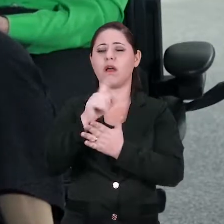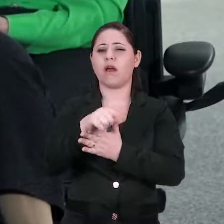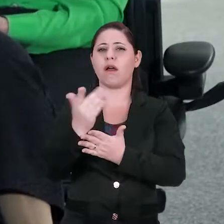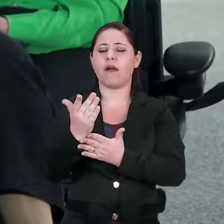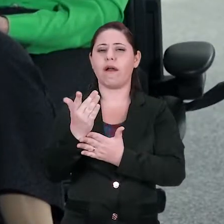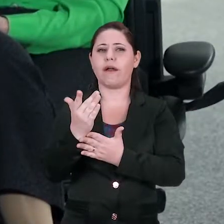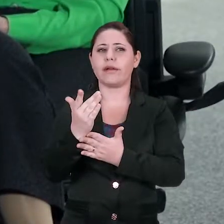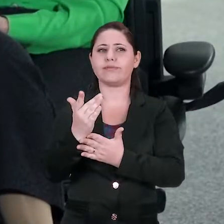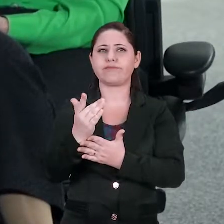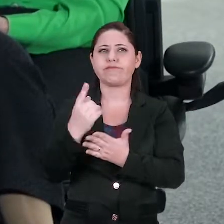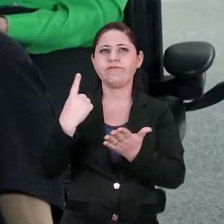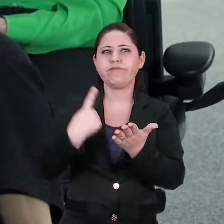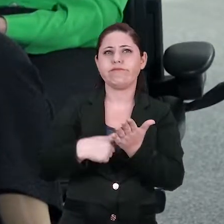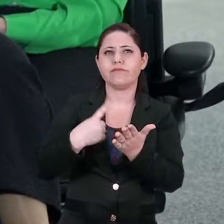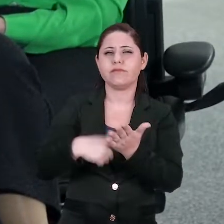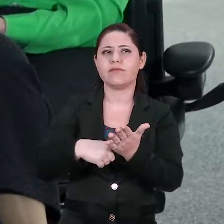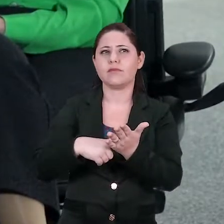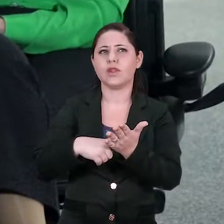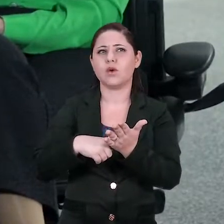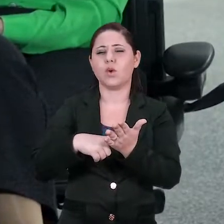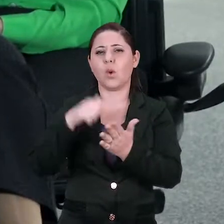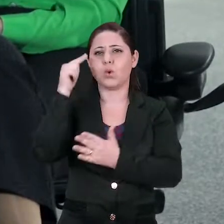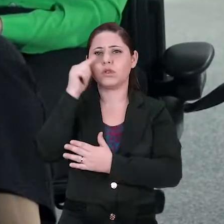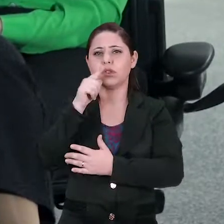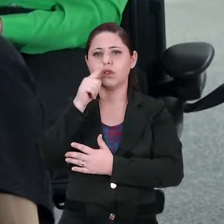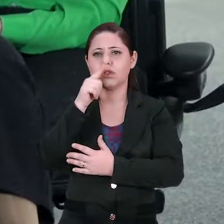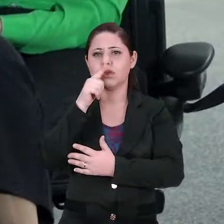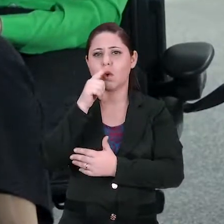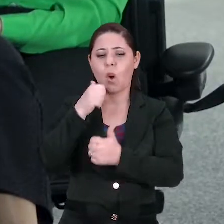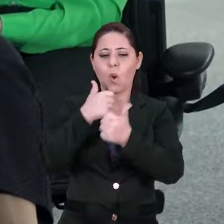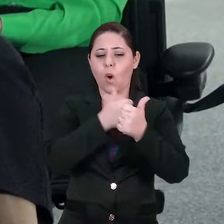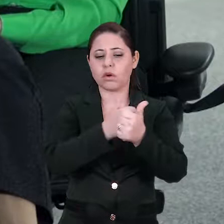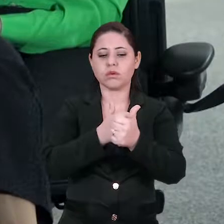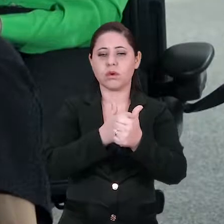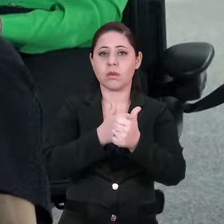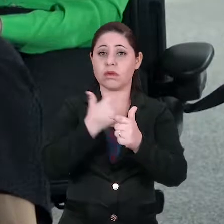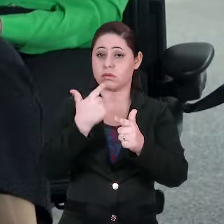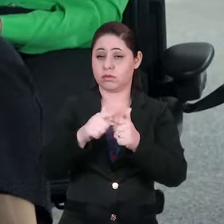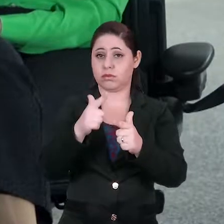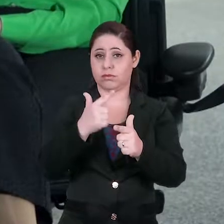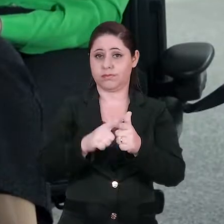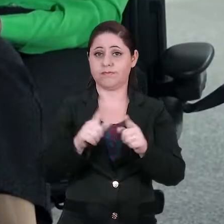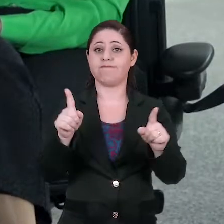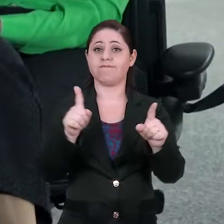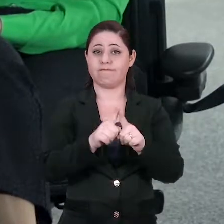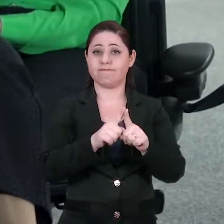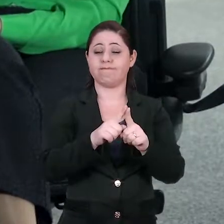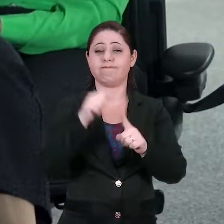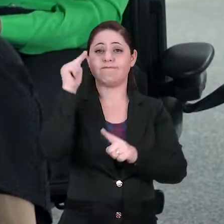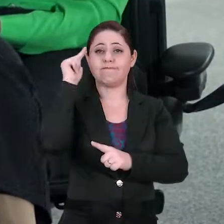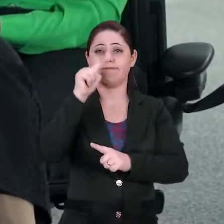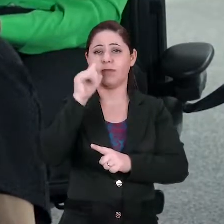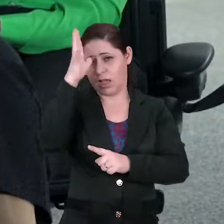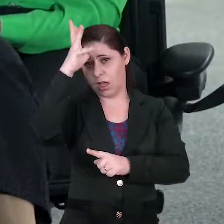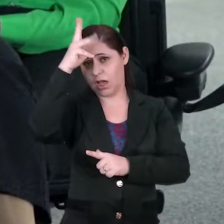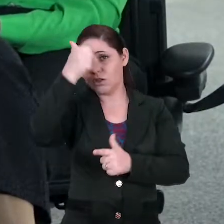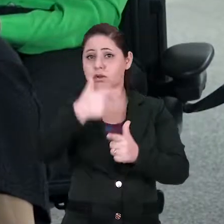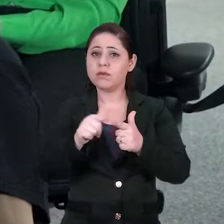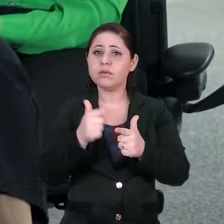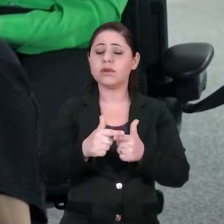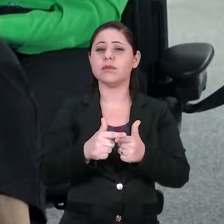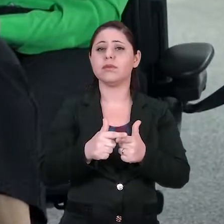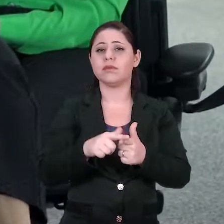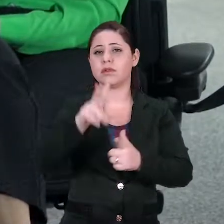tivesse a condição de acompanhar esses problemas e que tivesse condições também de resolvê-los. E